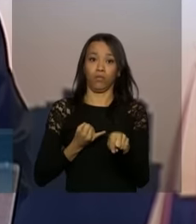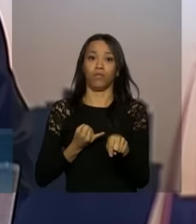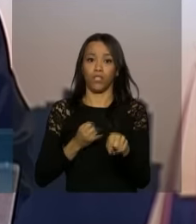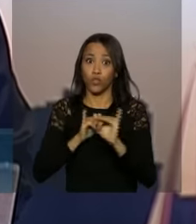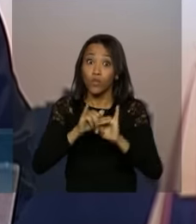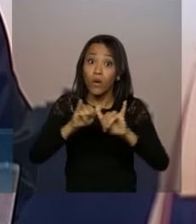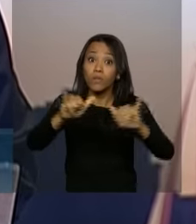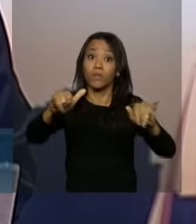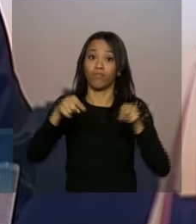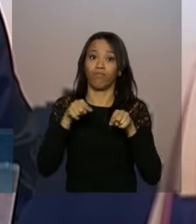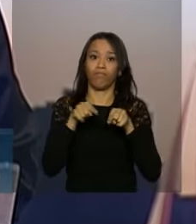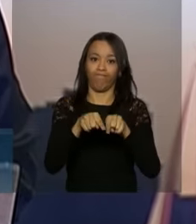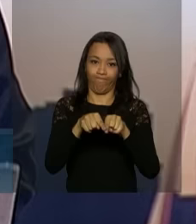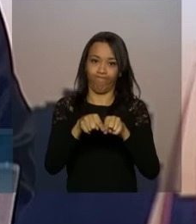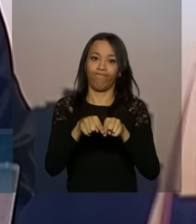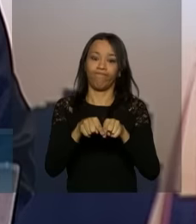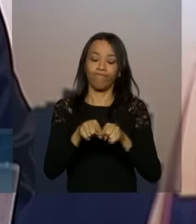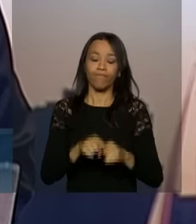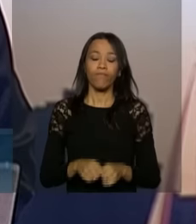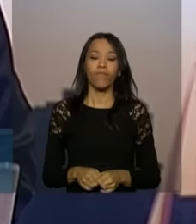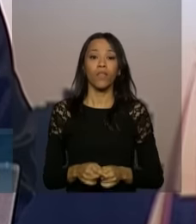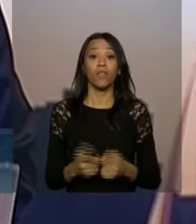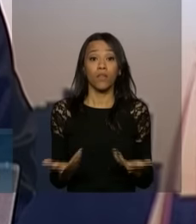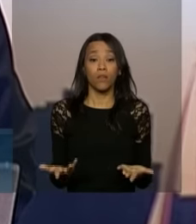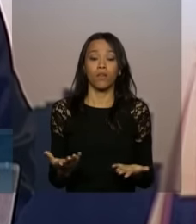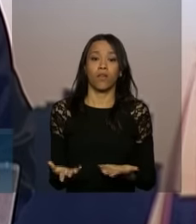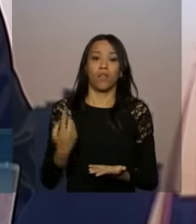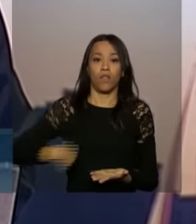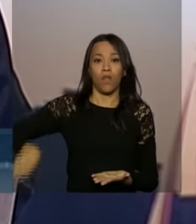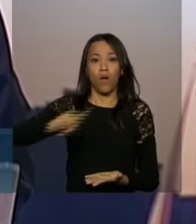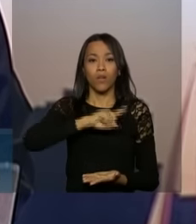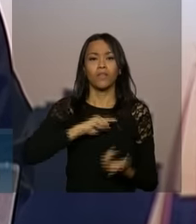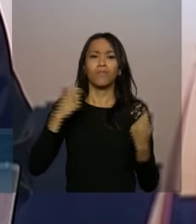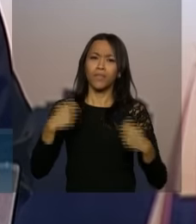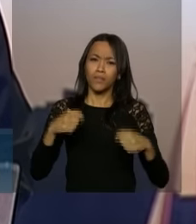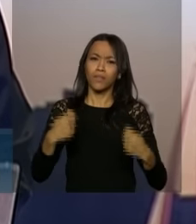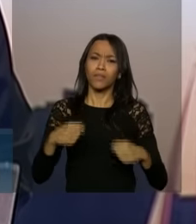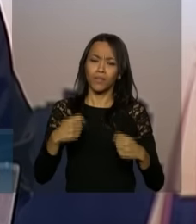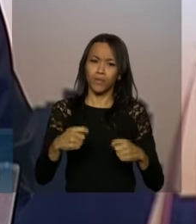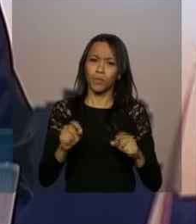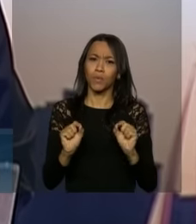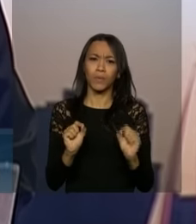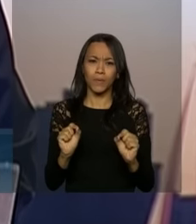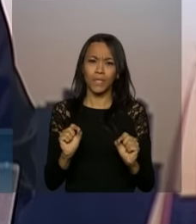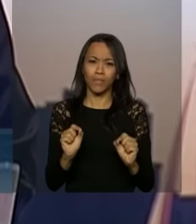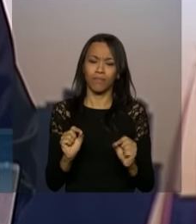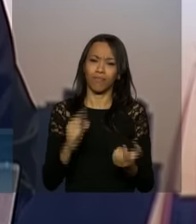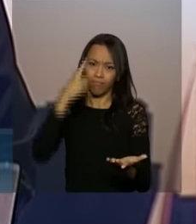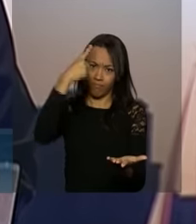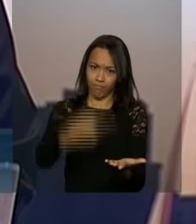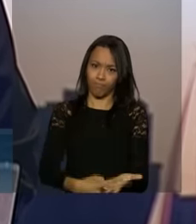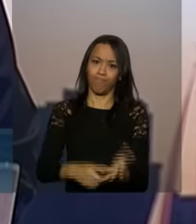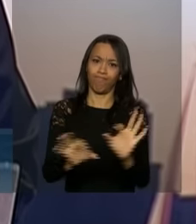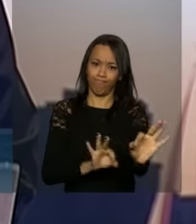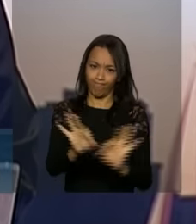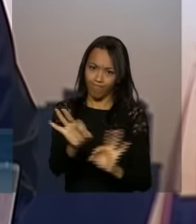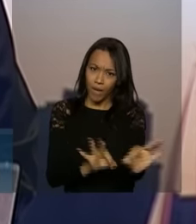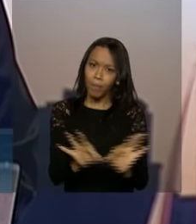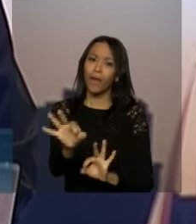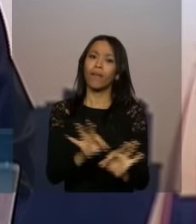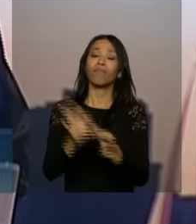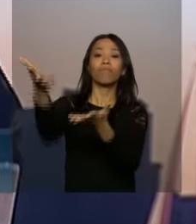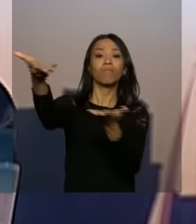Nós devemos abraçar desde já a tarefa de nos preparar para receber